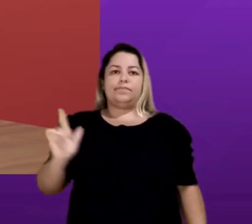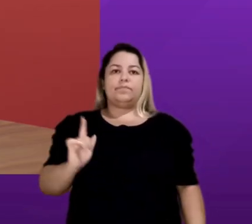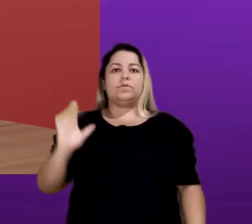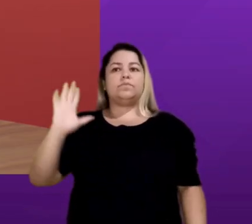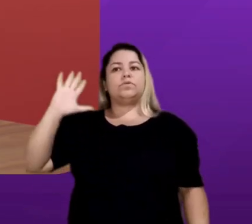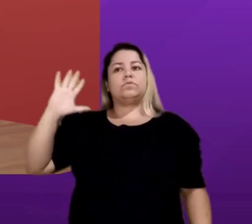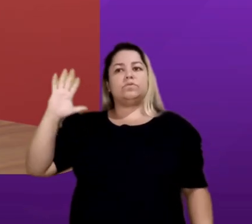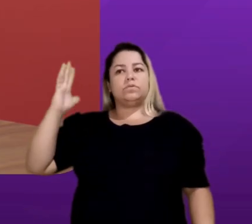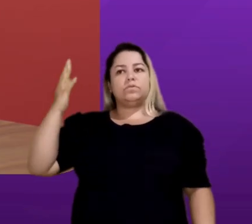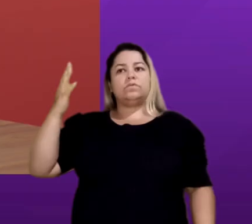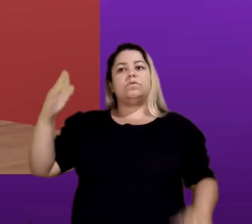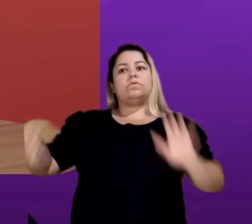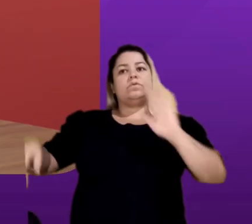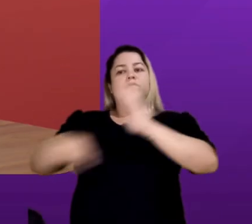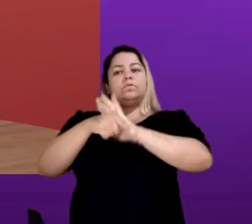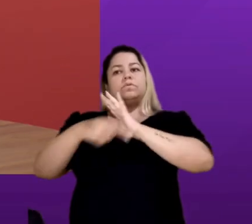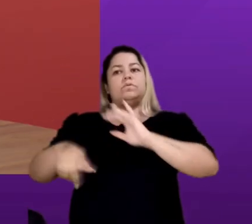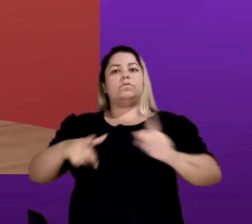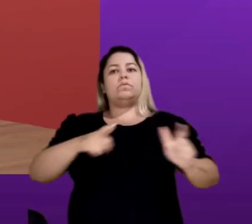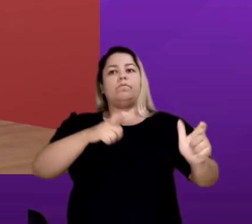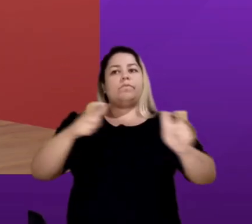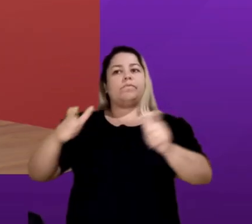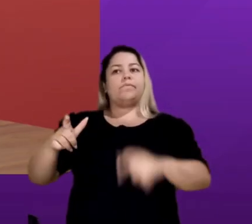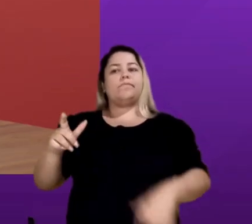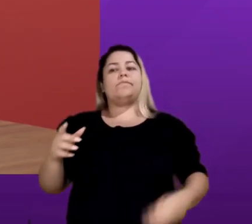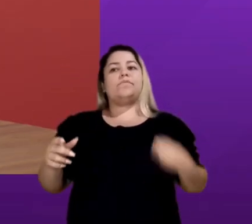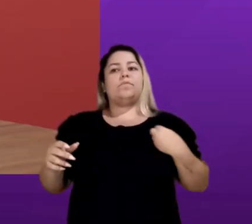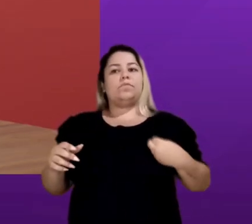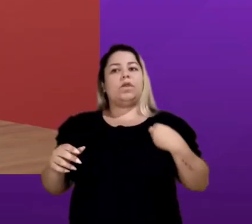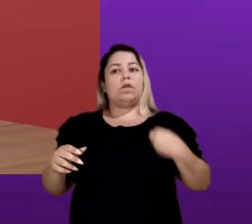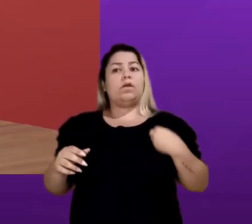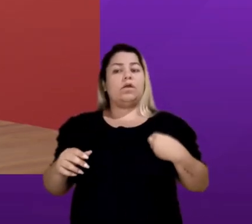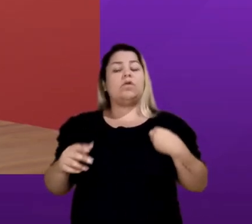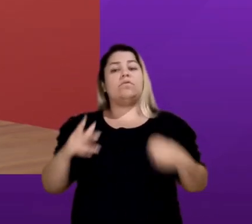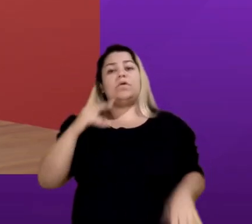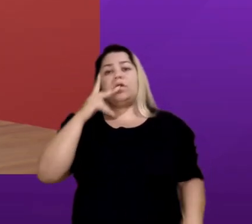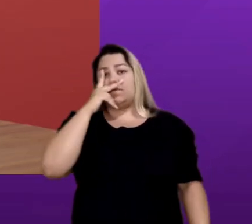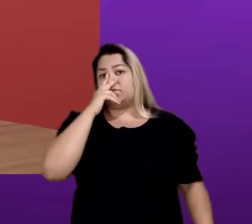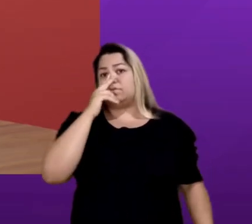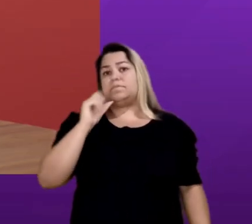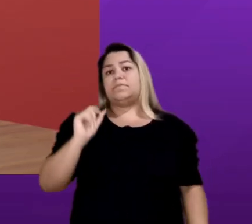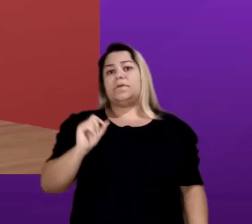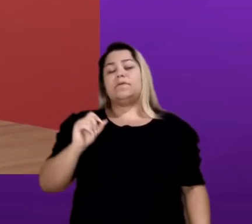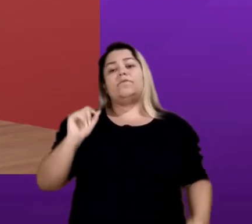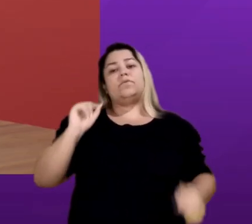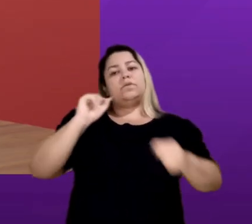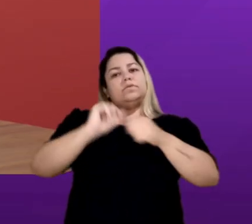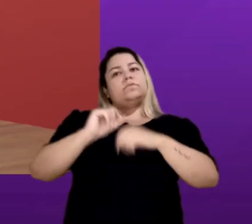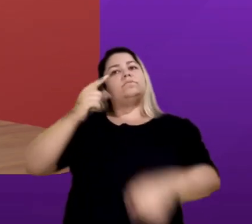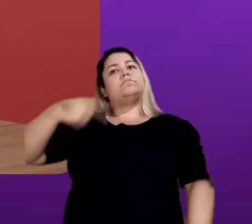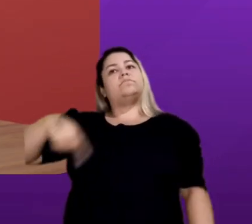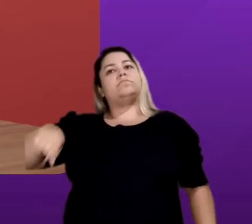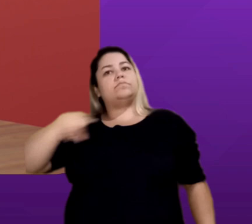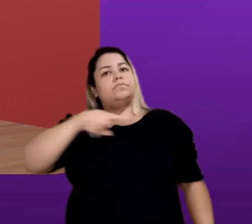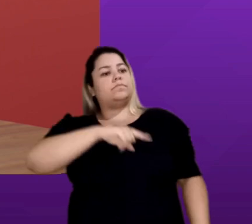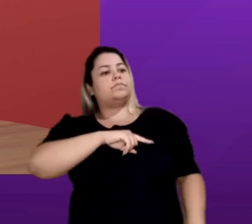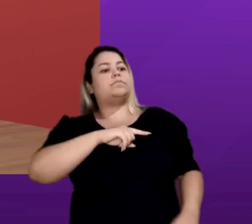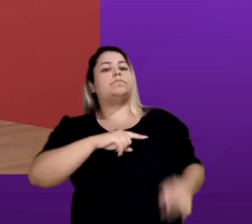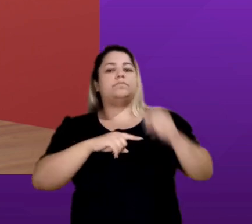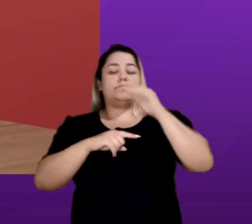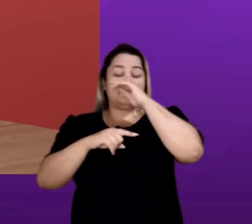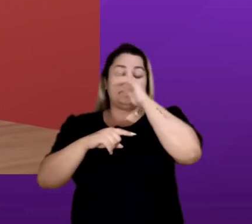concretas nos espaços onde eu estou. Então, acho que fazer a nossa parte com o estudo que a gente precisa,